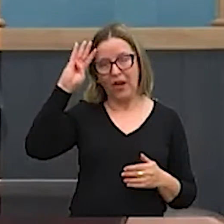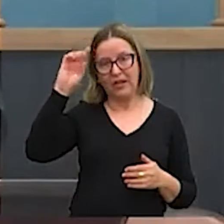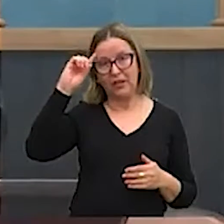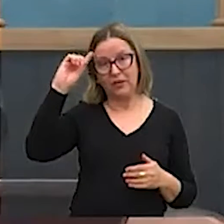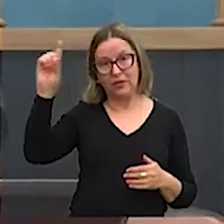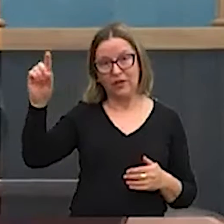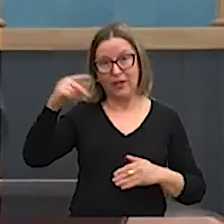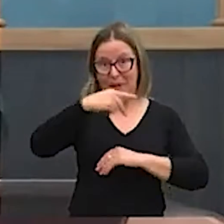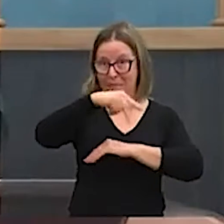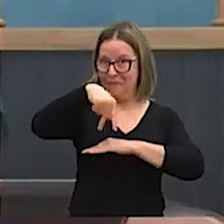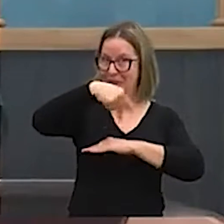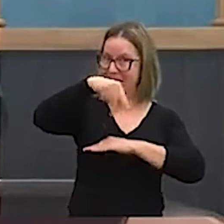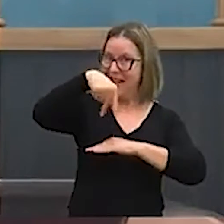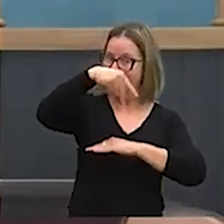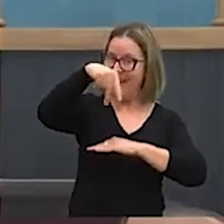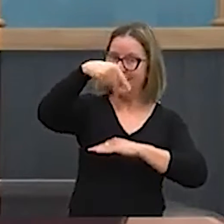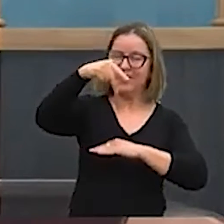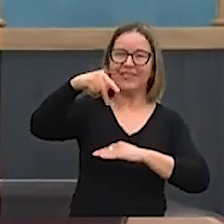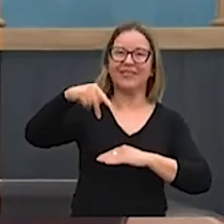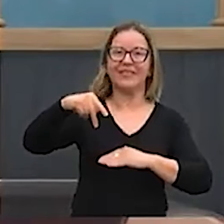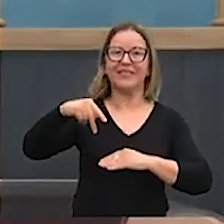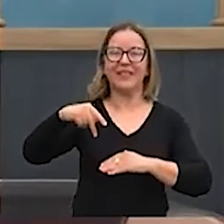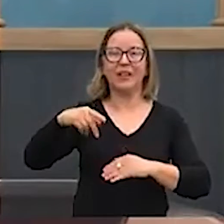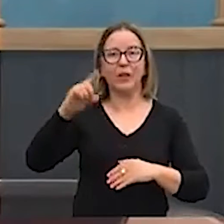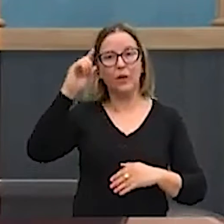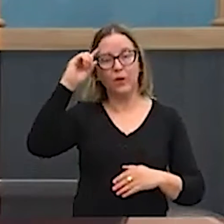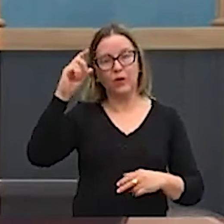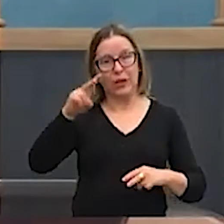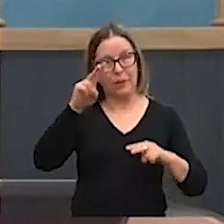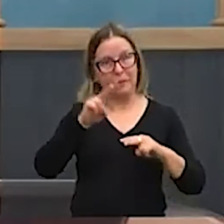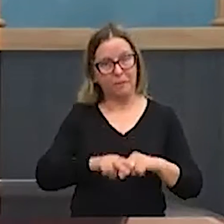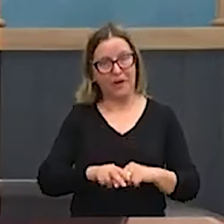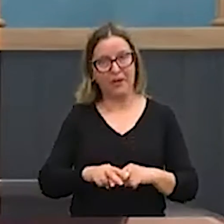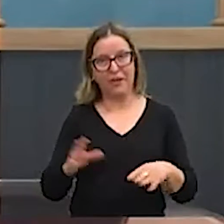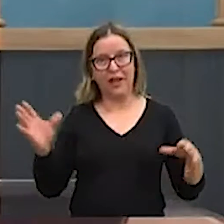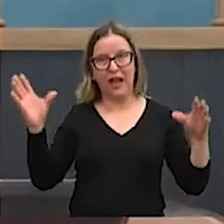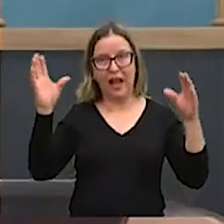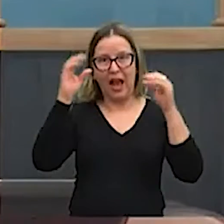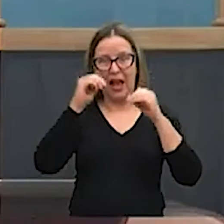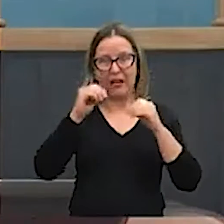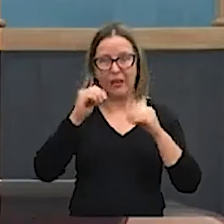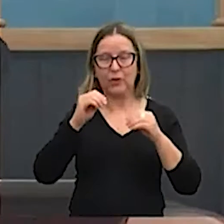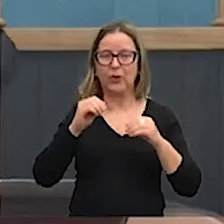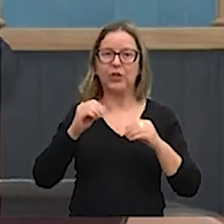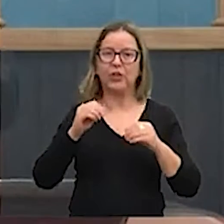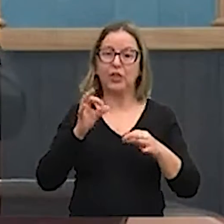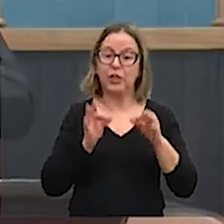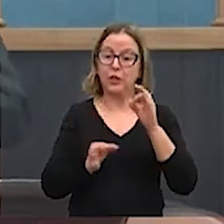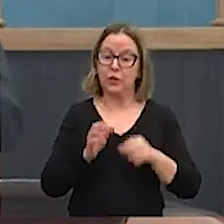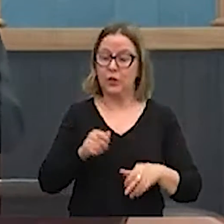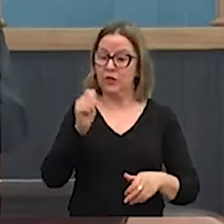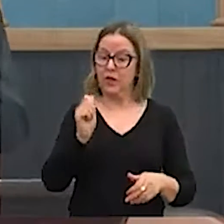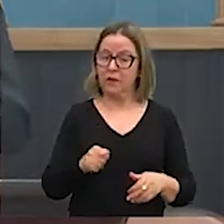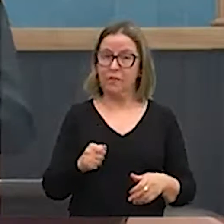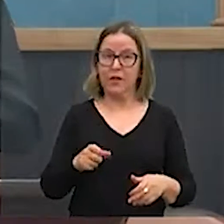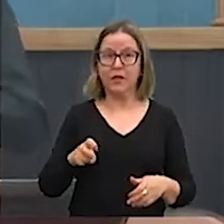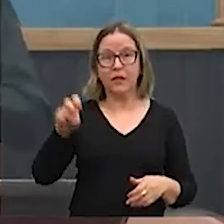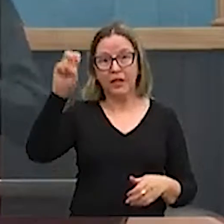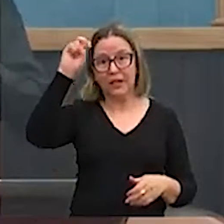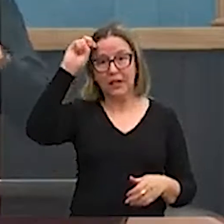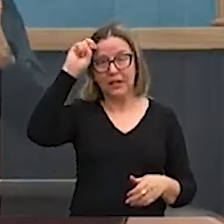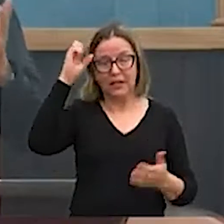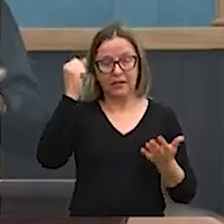da Páscoa, onde ele foi preso, à noite ele passou por um julgamento, na quinta-feira ele foi